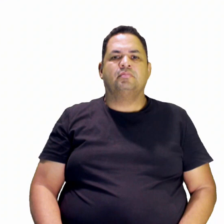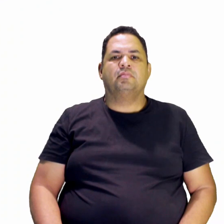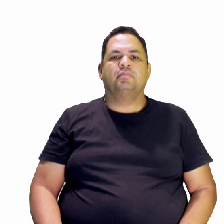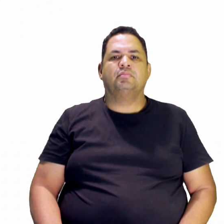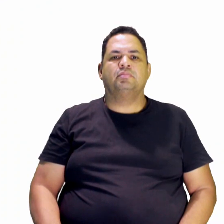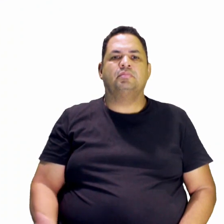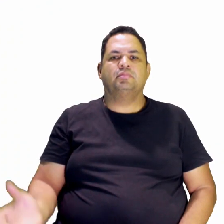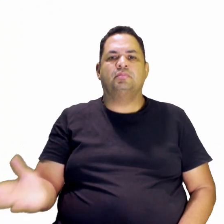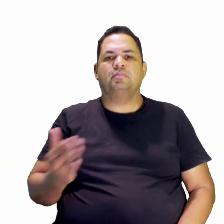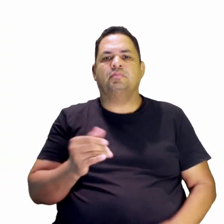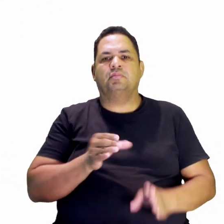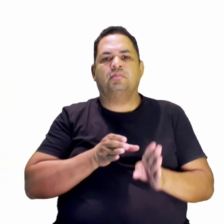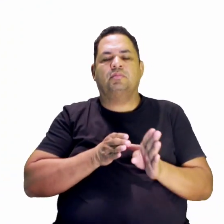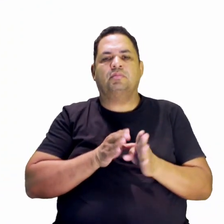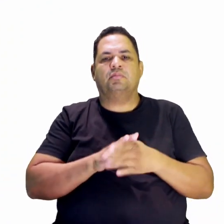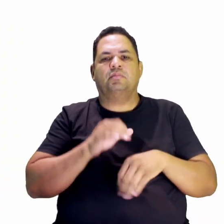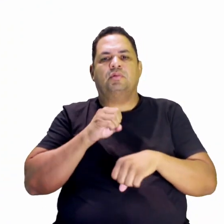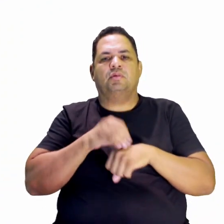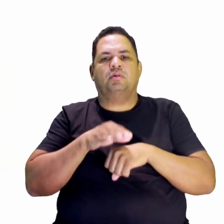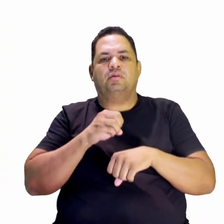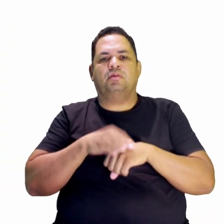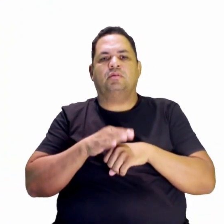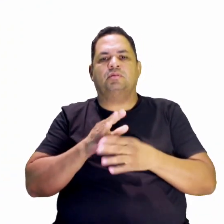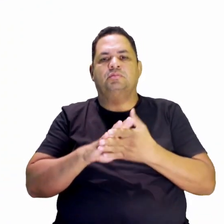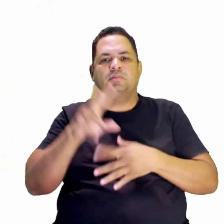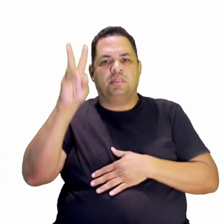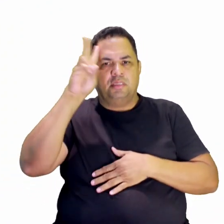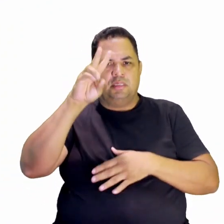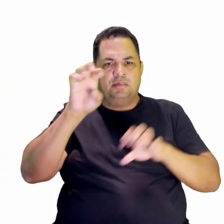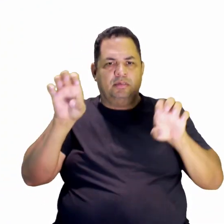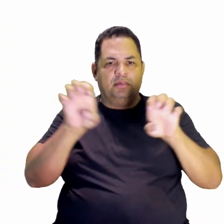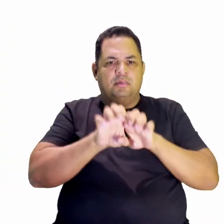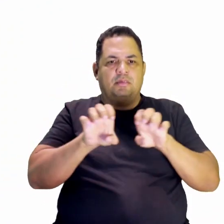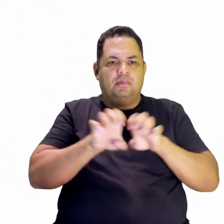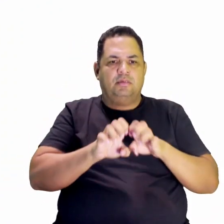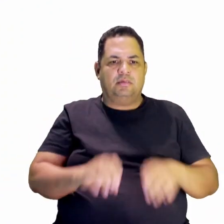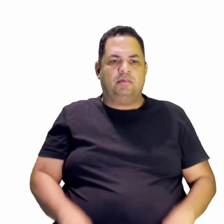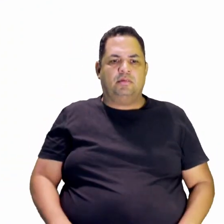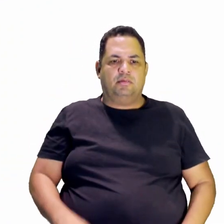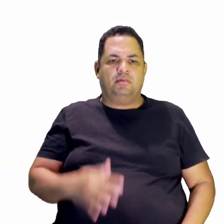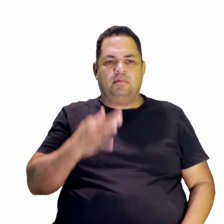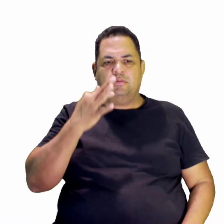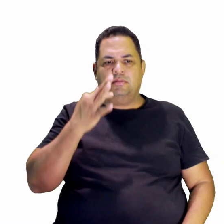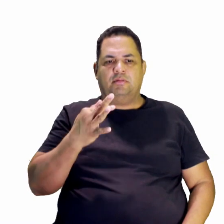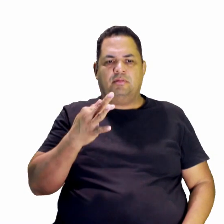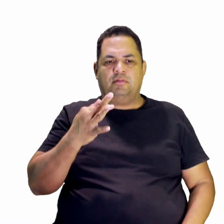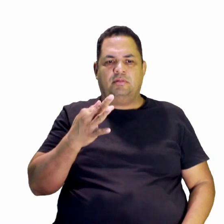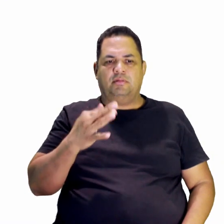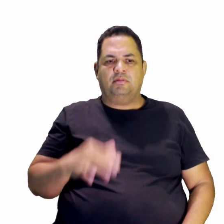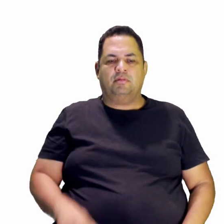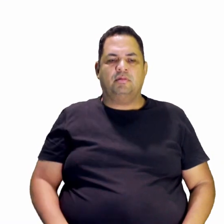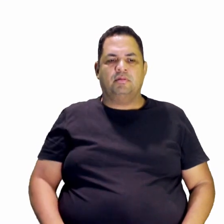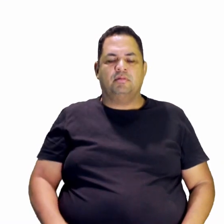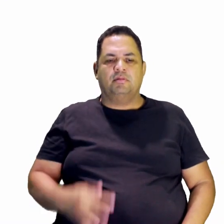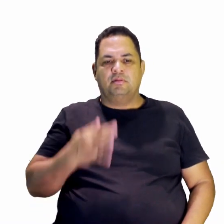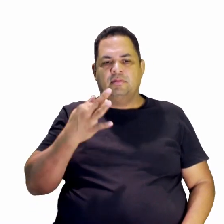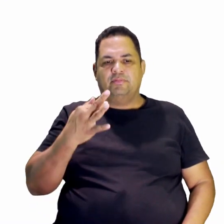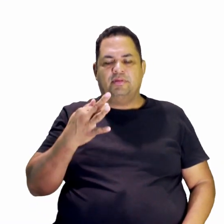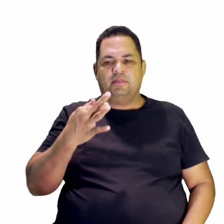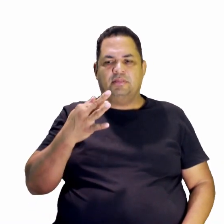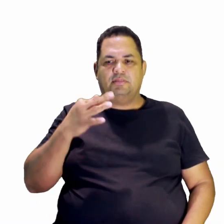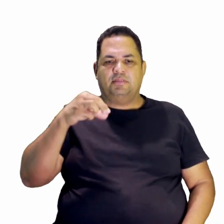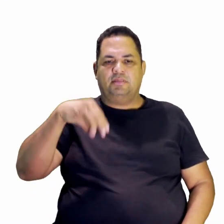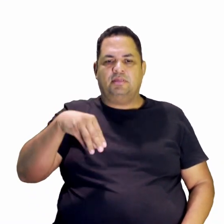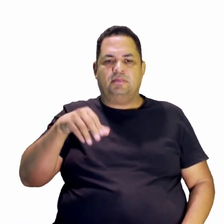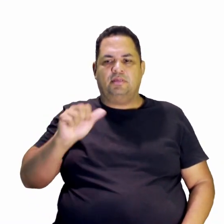Vamos ao macetezinho para lembrar da equação. F, física, MA, ma. Então, massa. Física é massa,